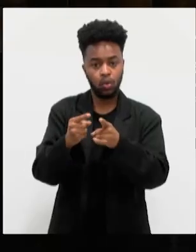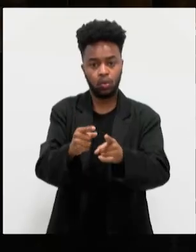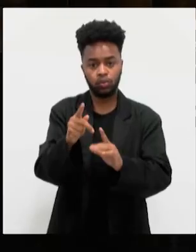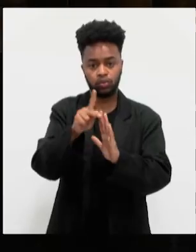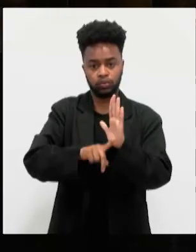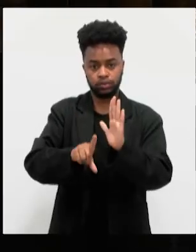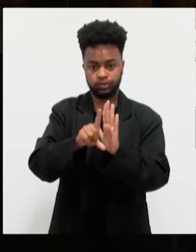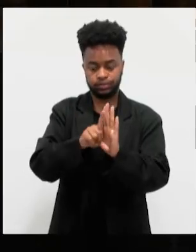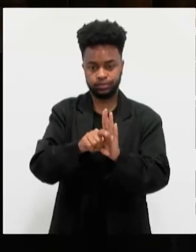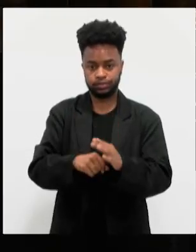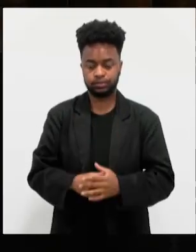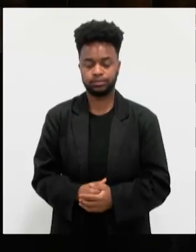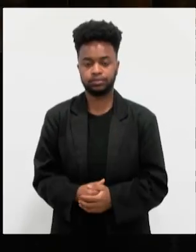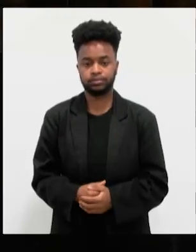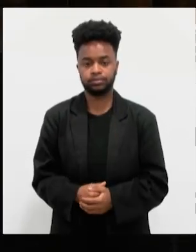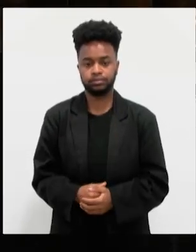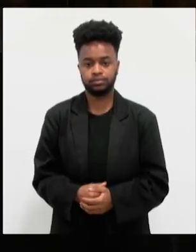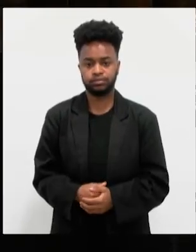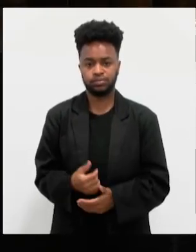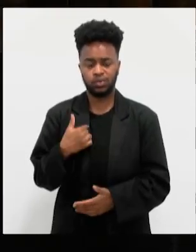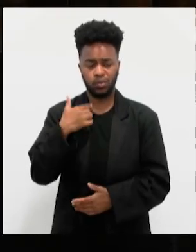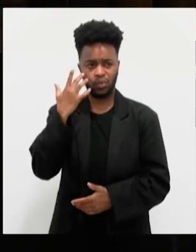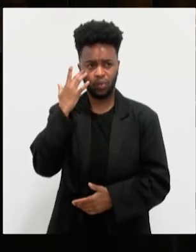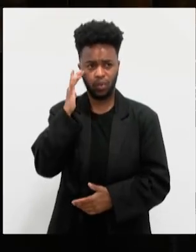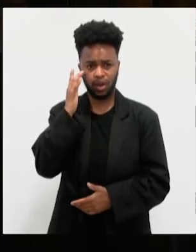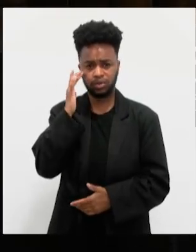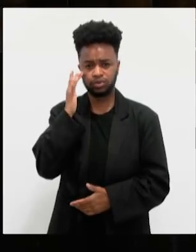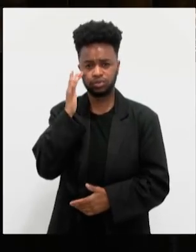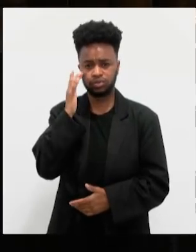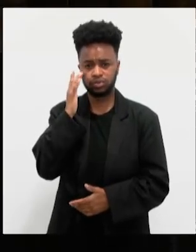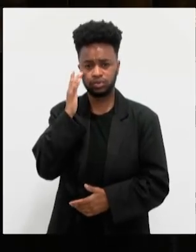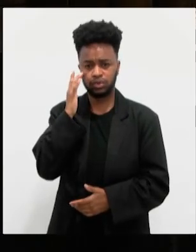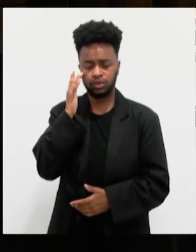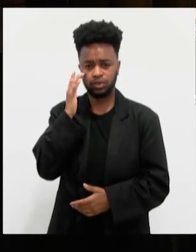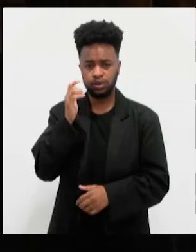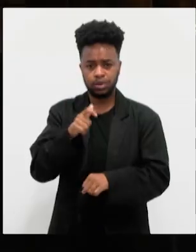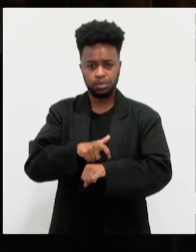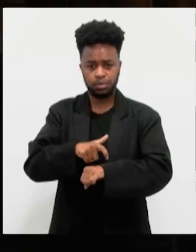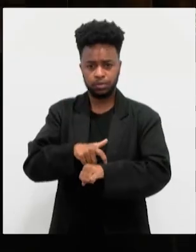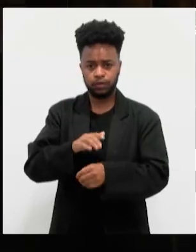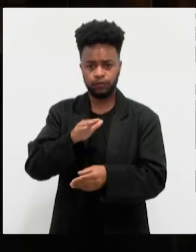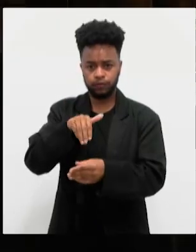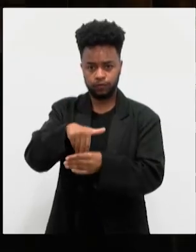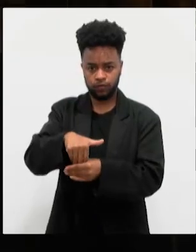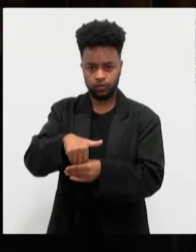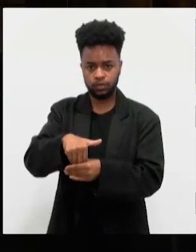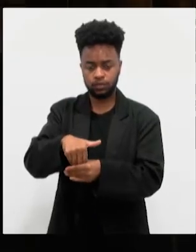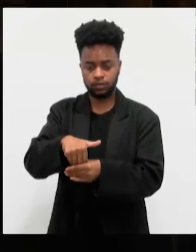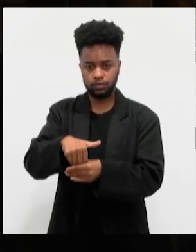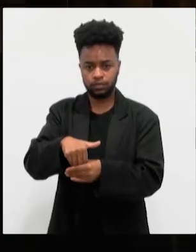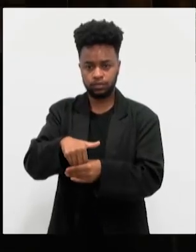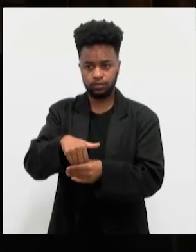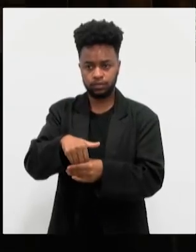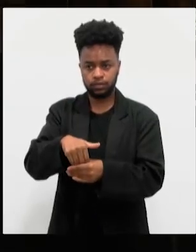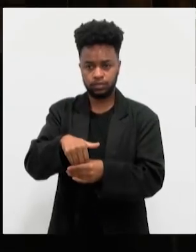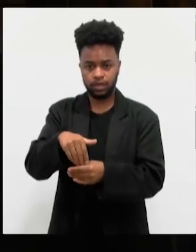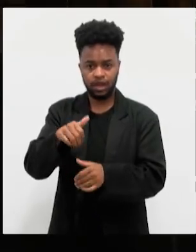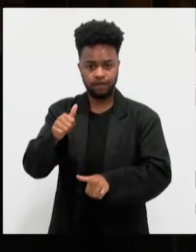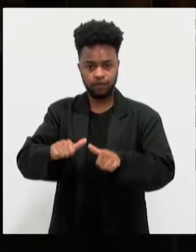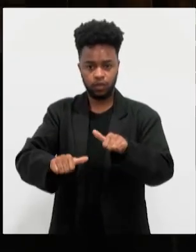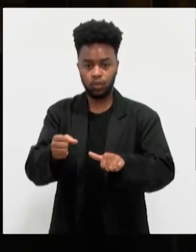projeto. Salvo erro de memória, na hora que teve a votação, com verificação de